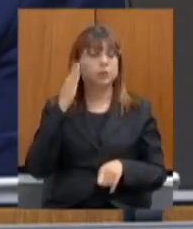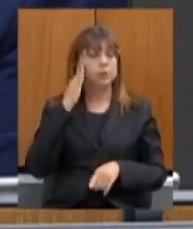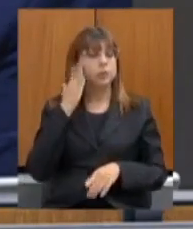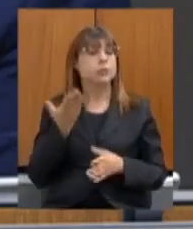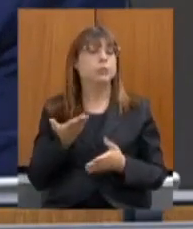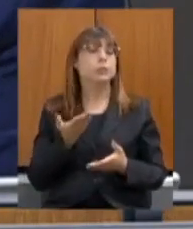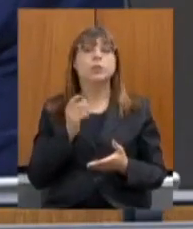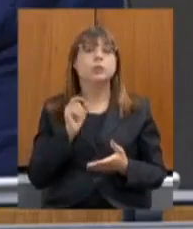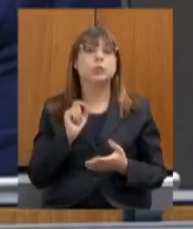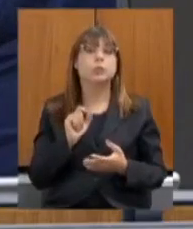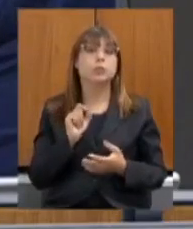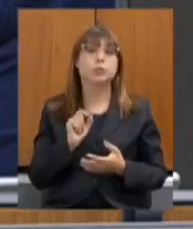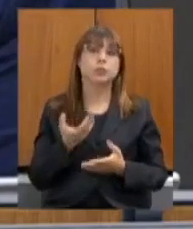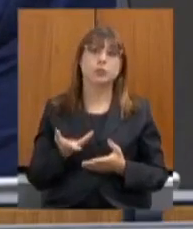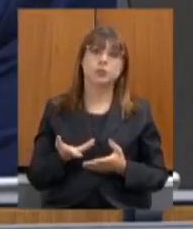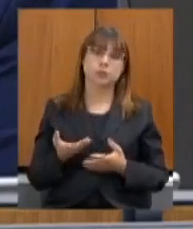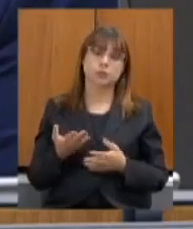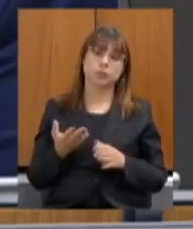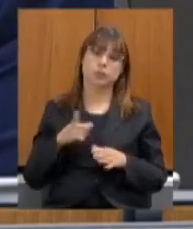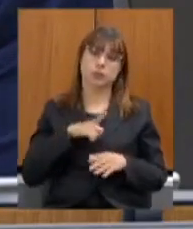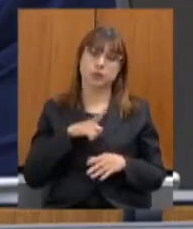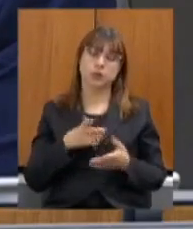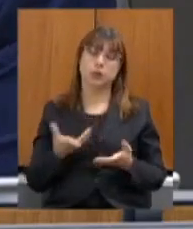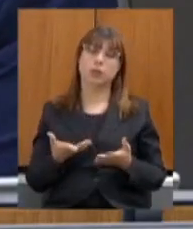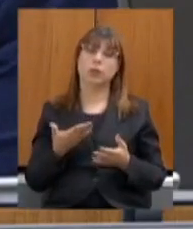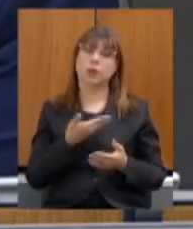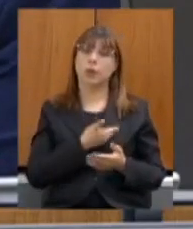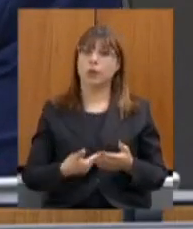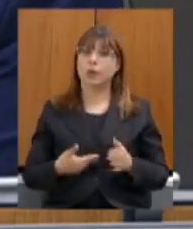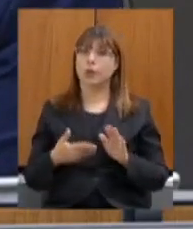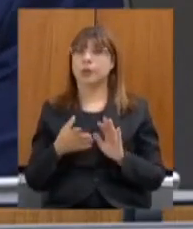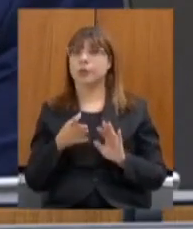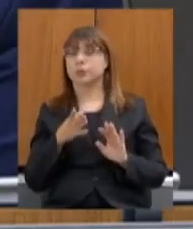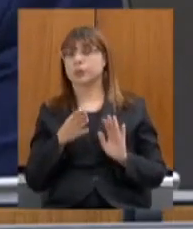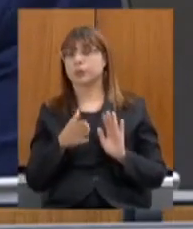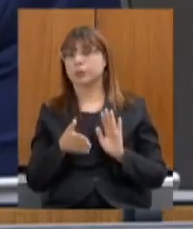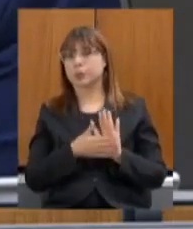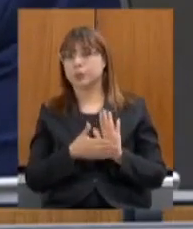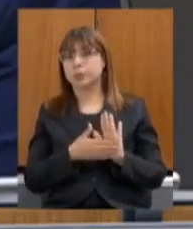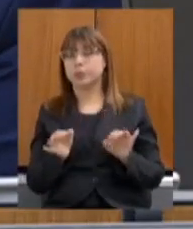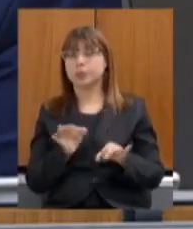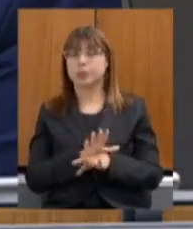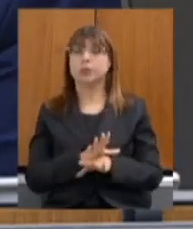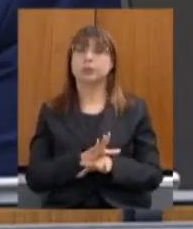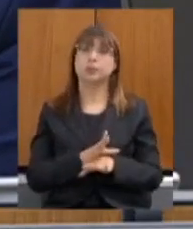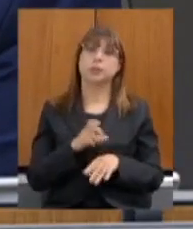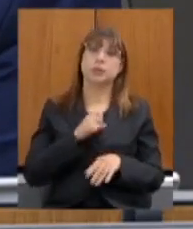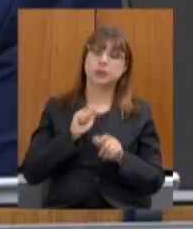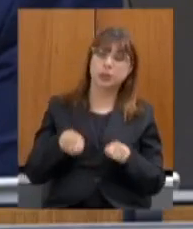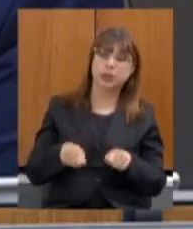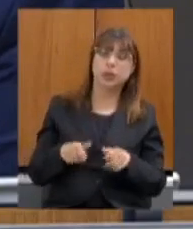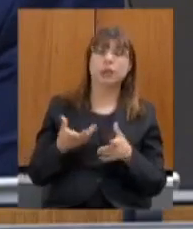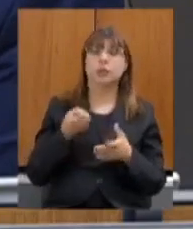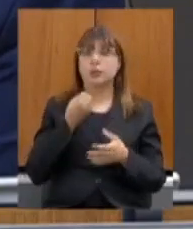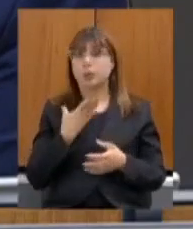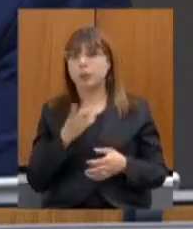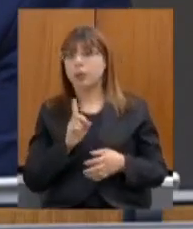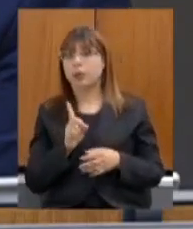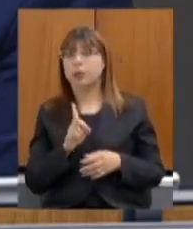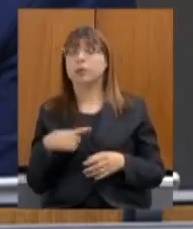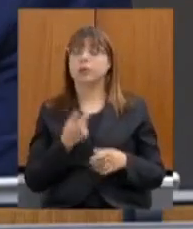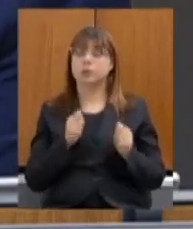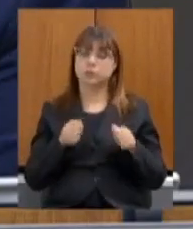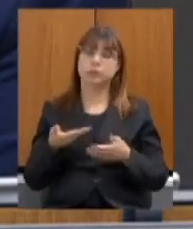respeito do que o governo está propondo, se faz sentido, se tem pertinência, se não tem pertinência, viabilidade, e naturalmente teremos toda a condição de